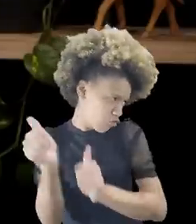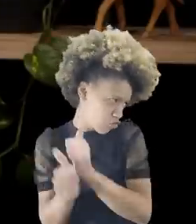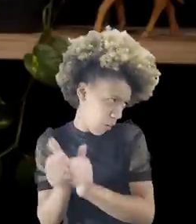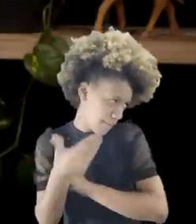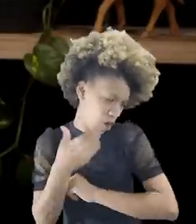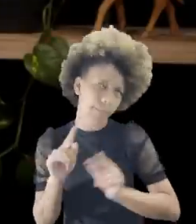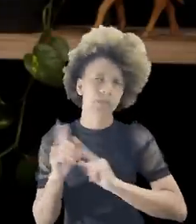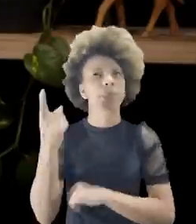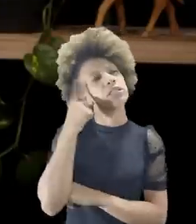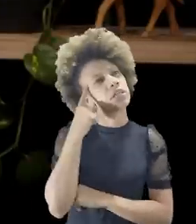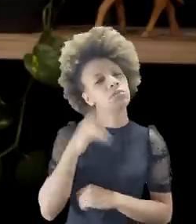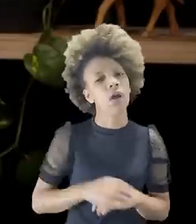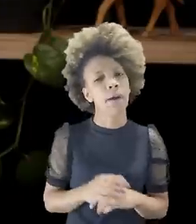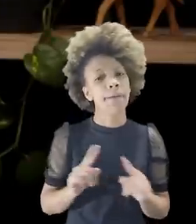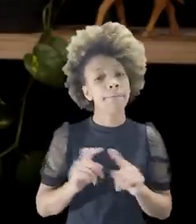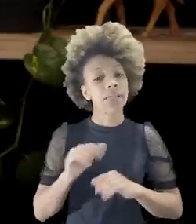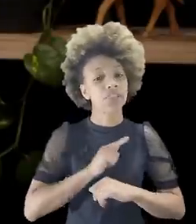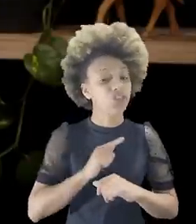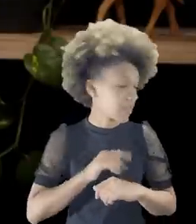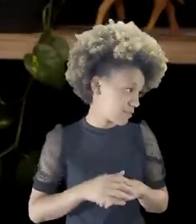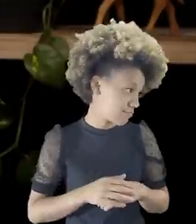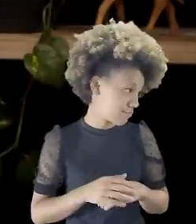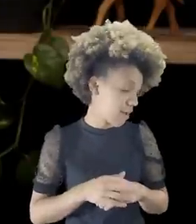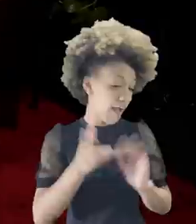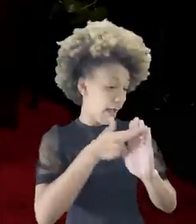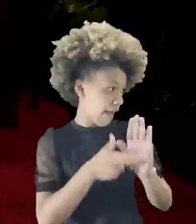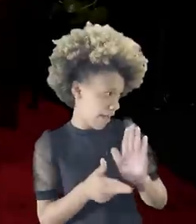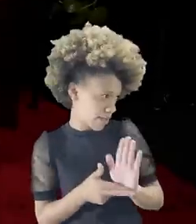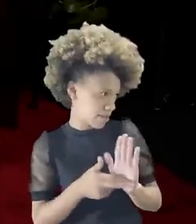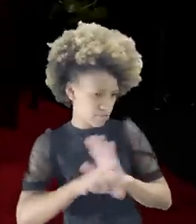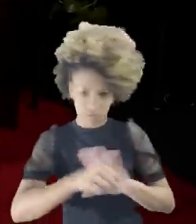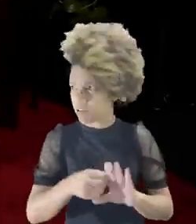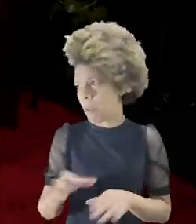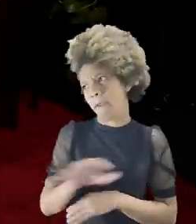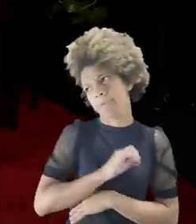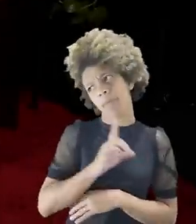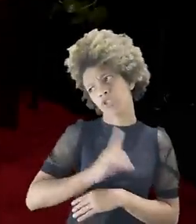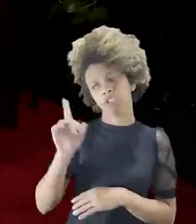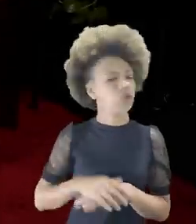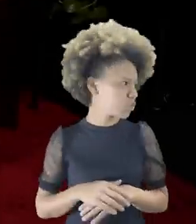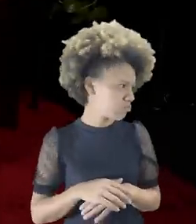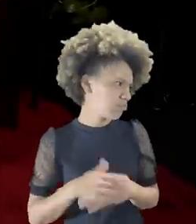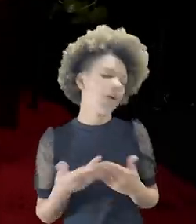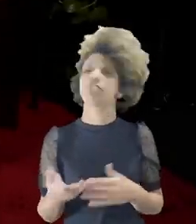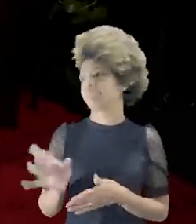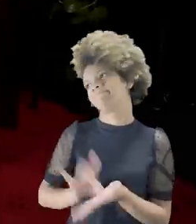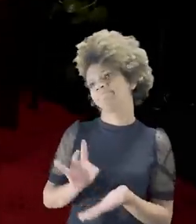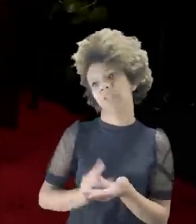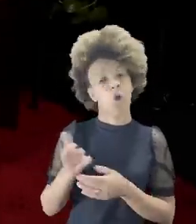eu já pensei ele tava falando com o meu tio isso se tivesse a regra do basquete e para o tempo pelo amor de Deus Nossa